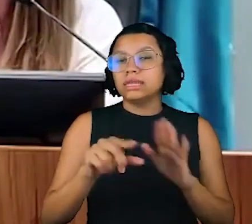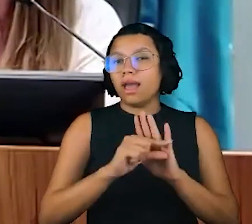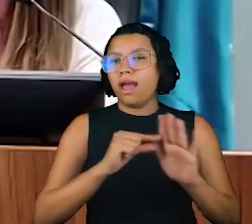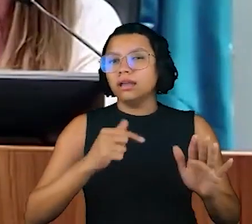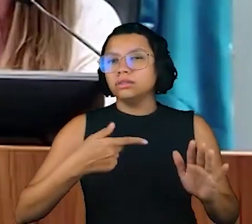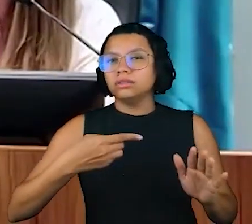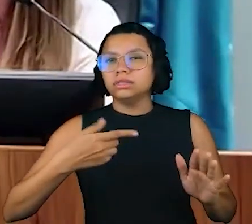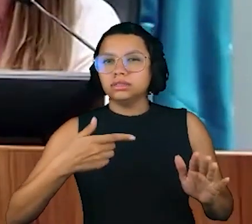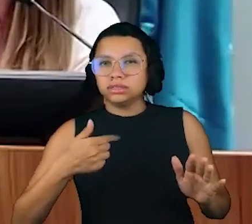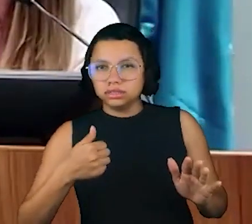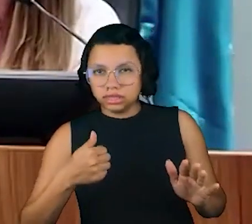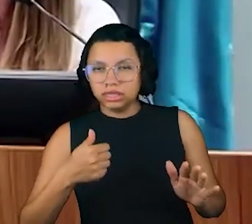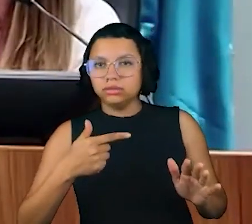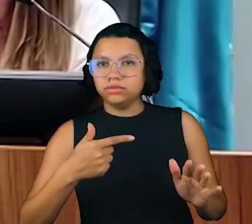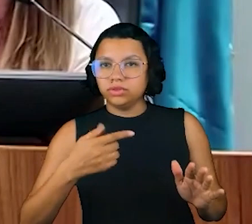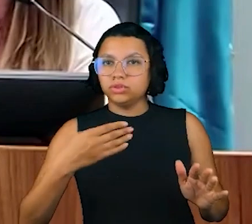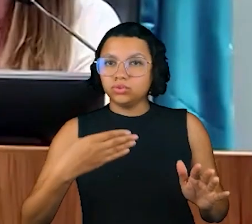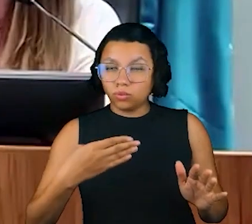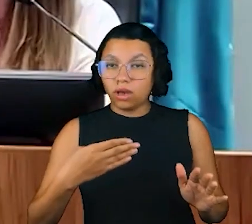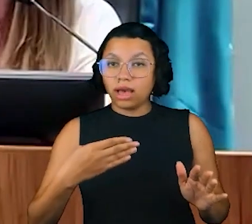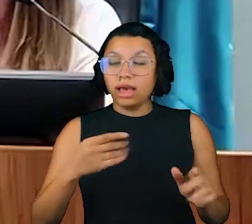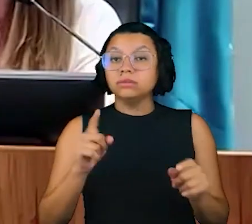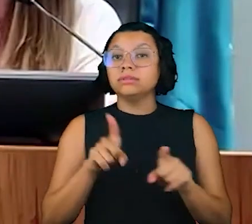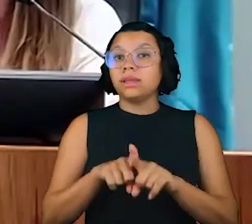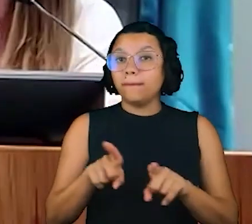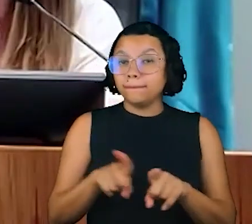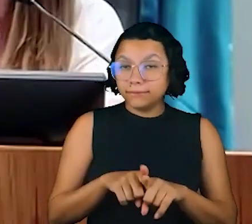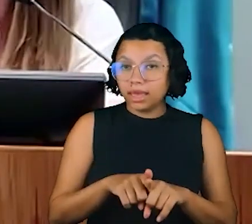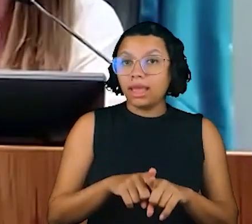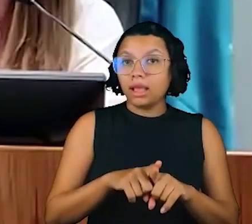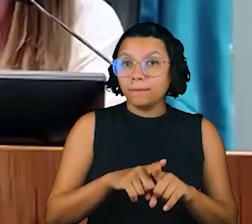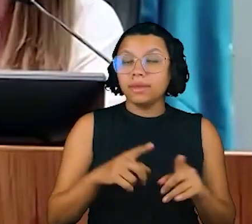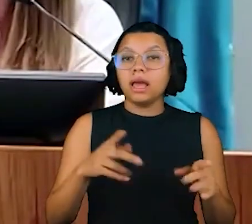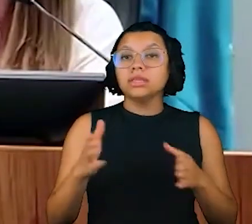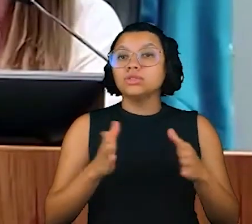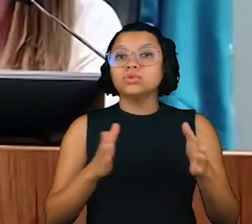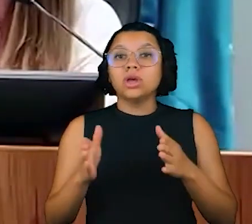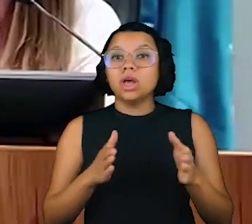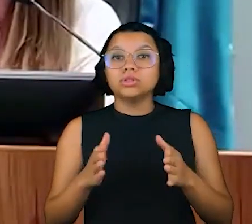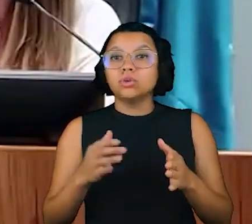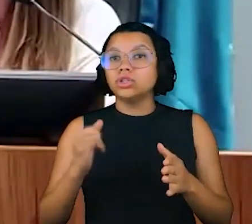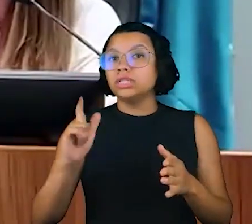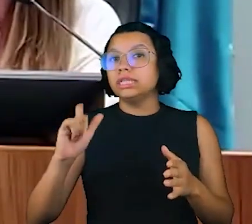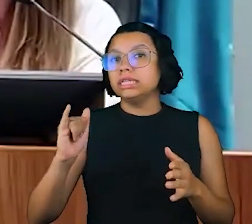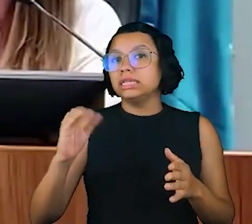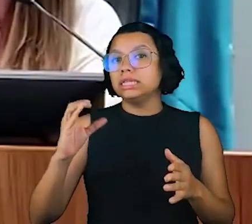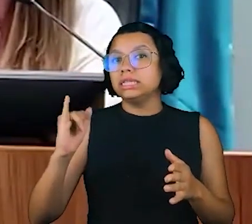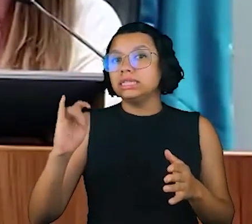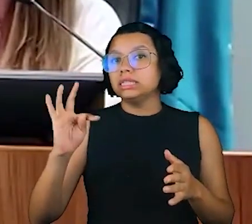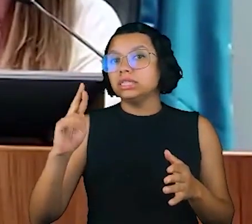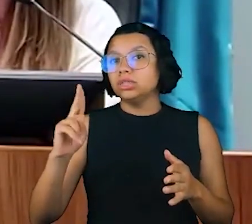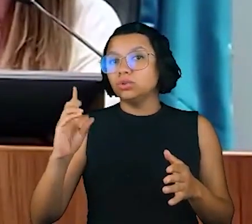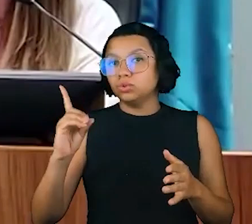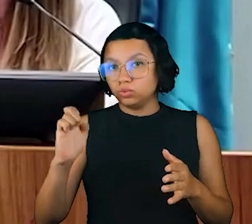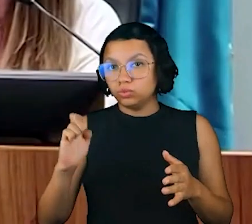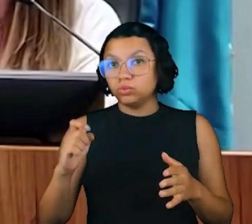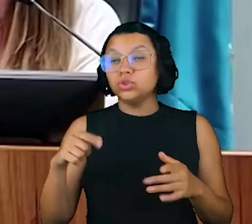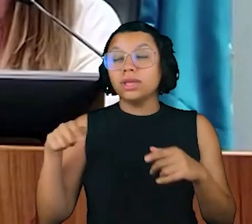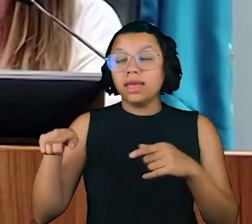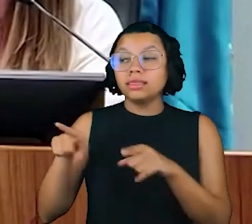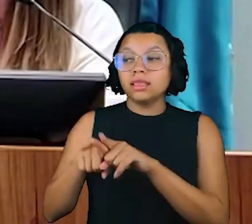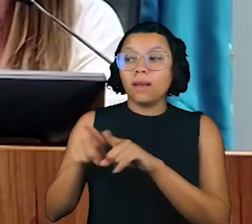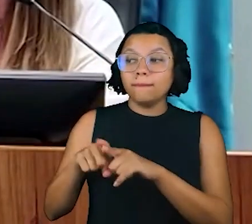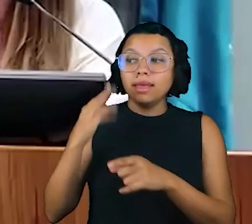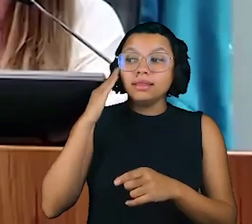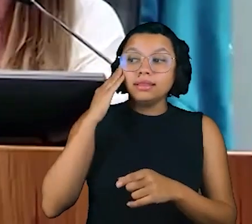para as hipóteses de ilicitude, haverá o STJ de entender que a Fazenda tem